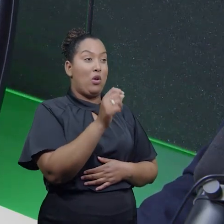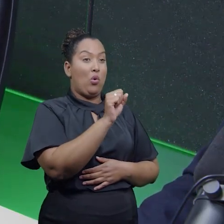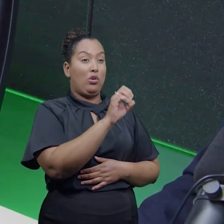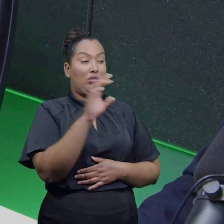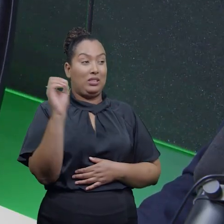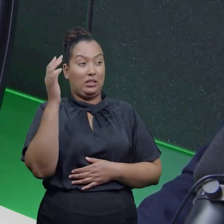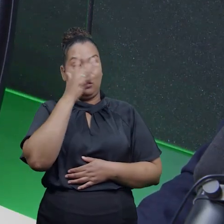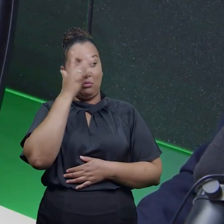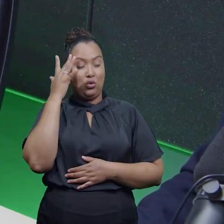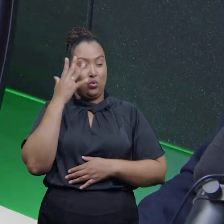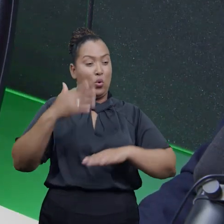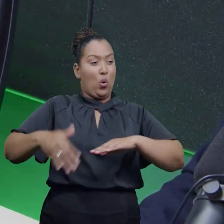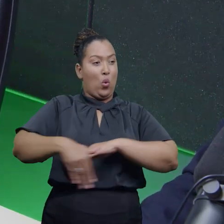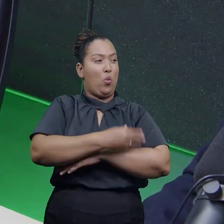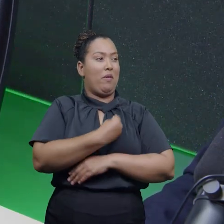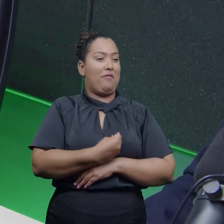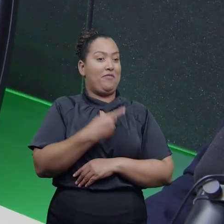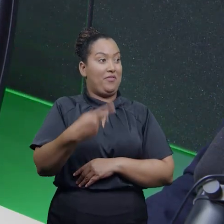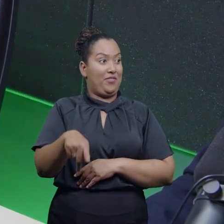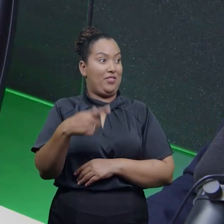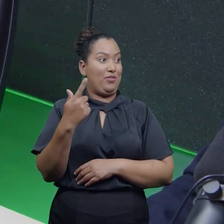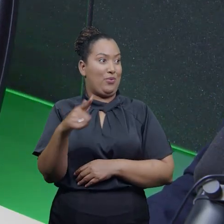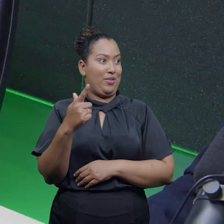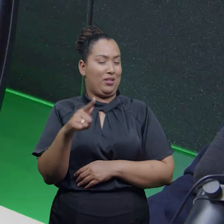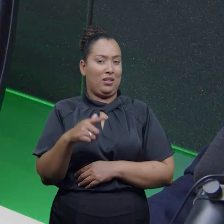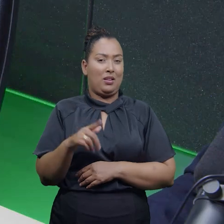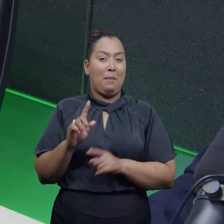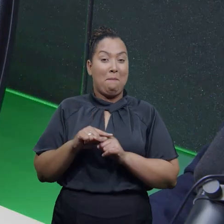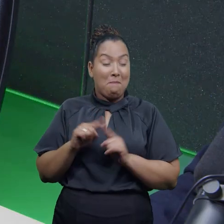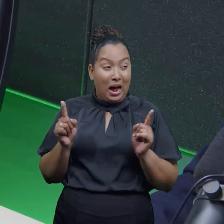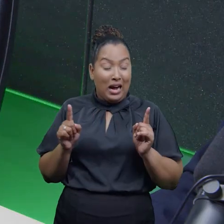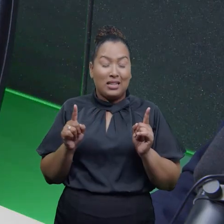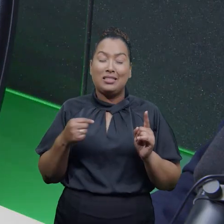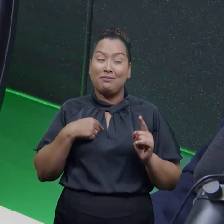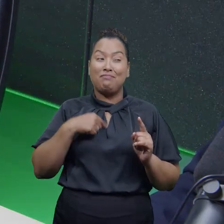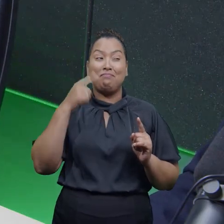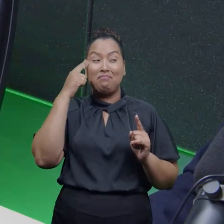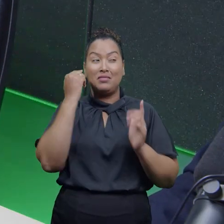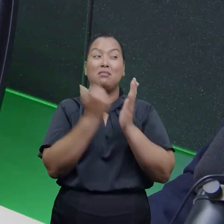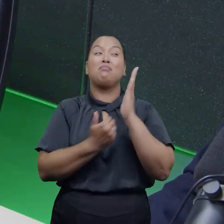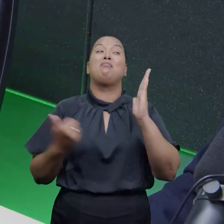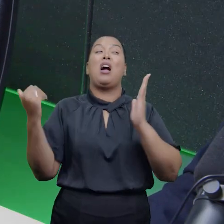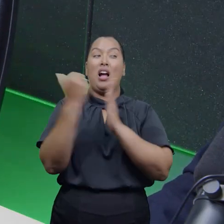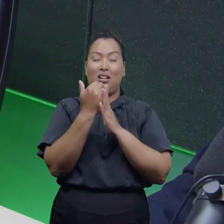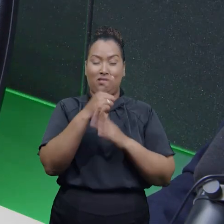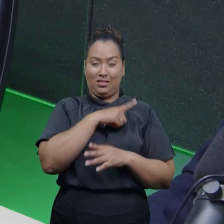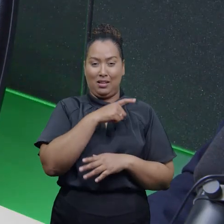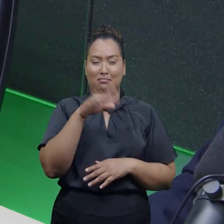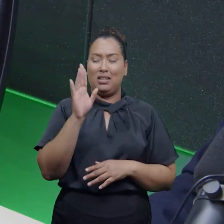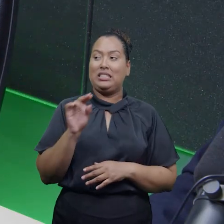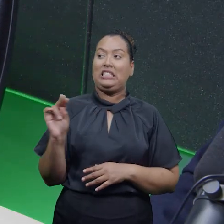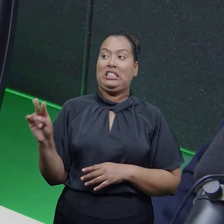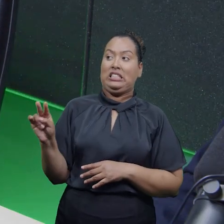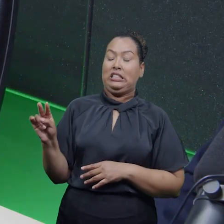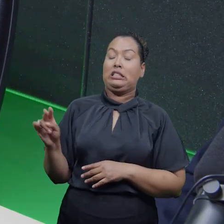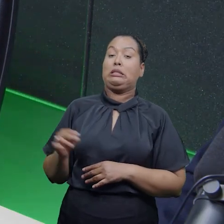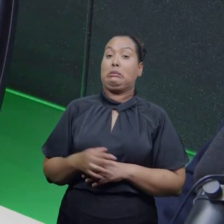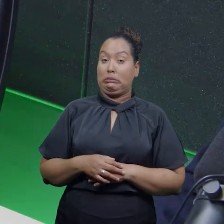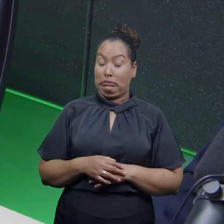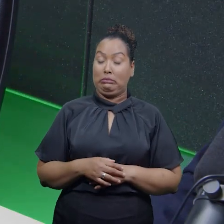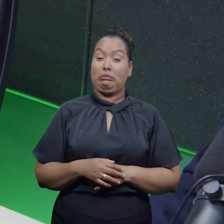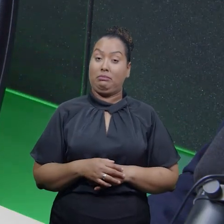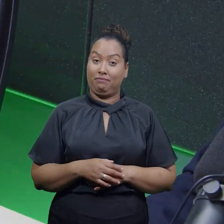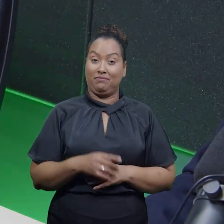1.800 pessoas em situação de rua na capital, né, e ela acha que é muito maior do que isso. Então nós estamos falando aqui de